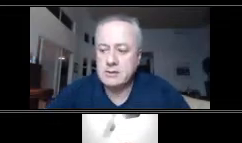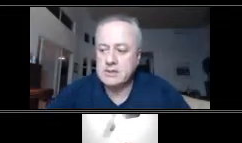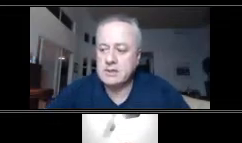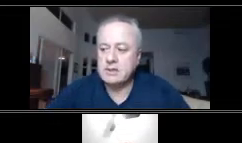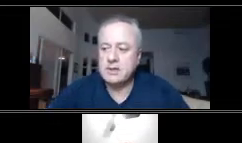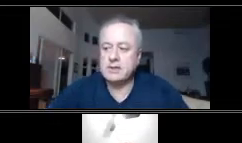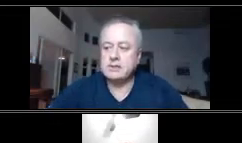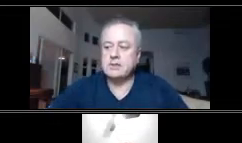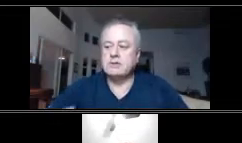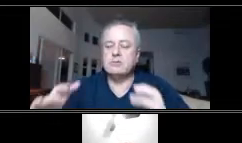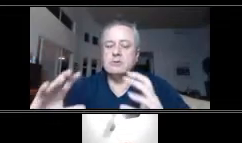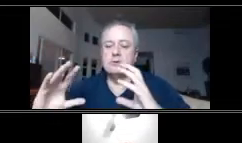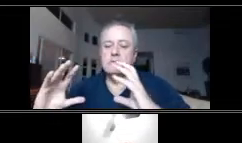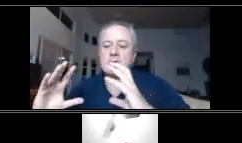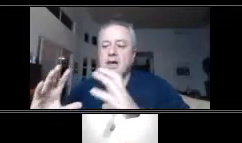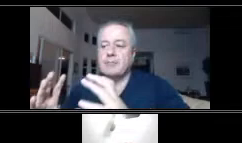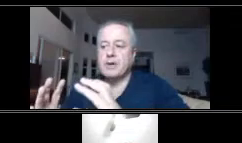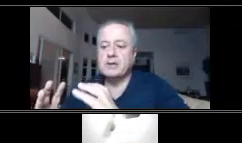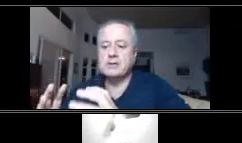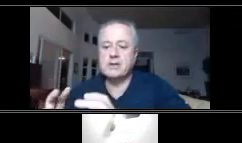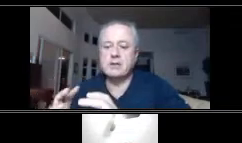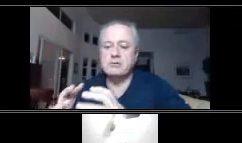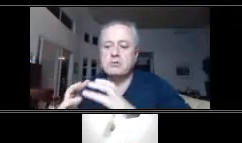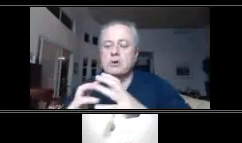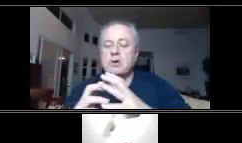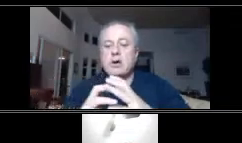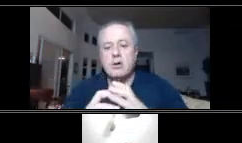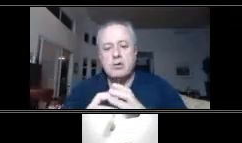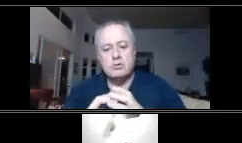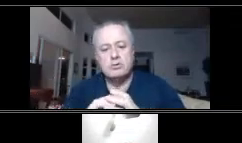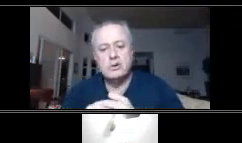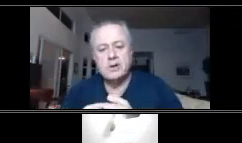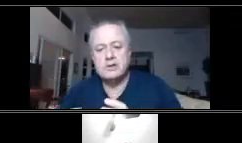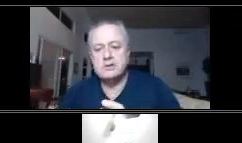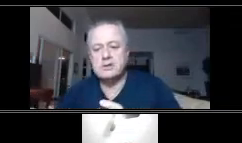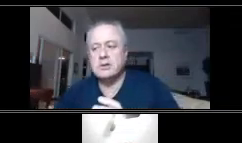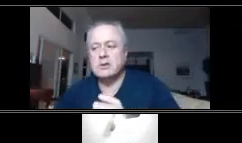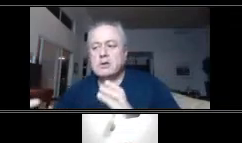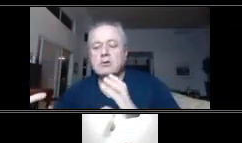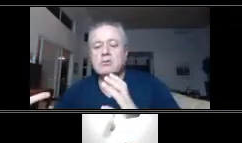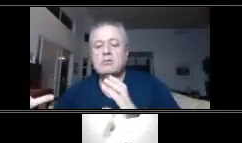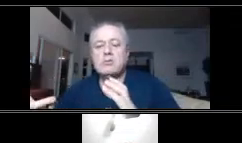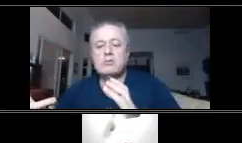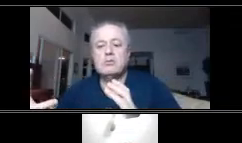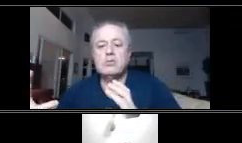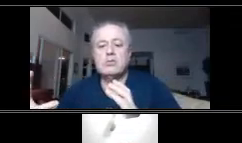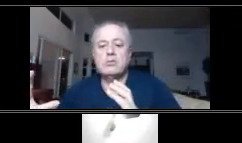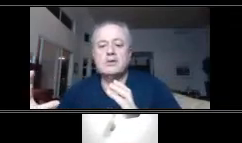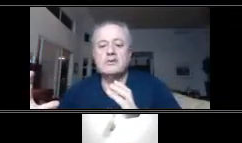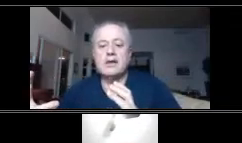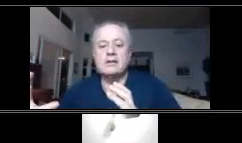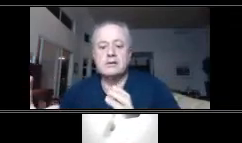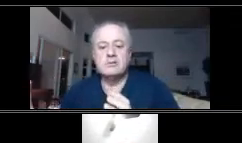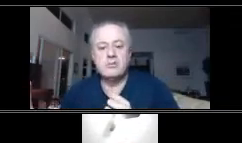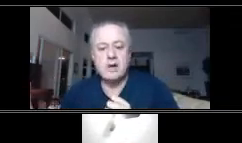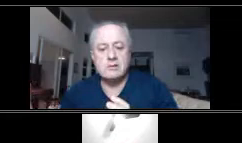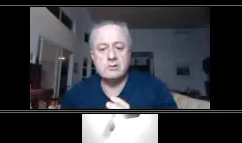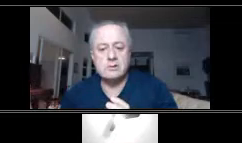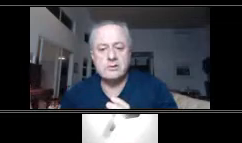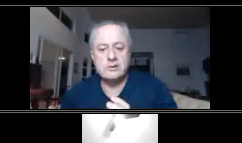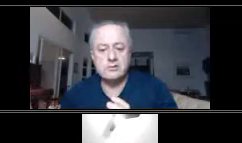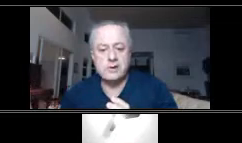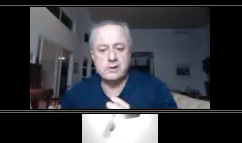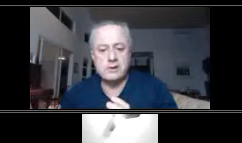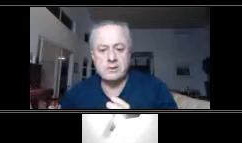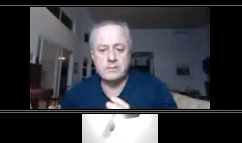Esse quadro dessa criança não está aparecendo durante uma instalação de um